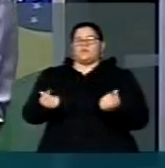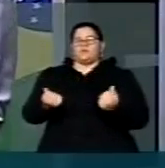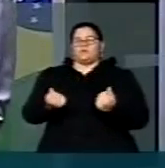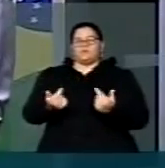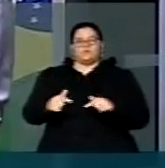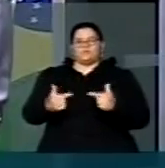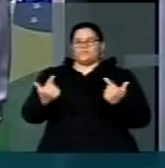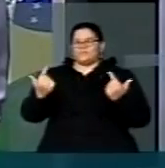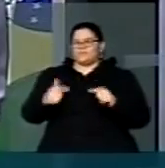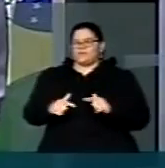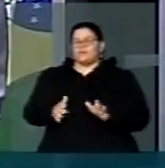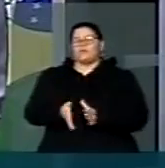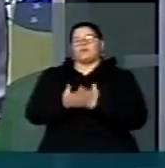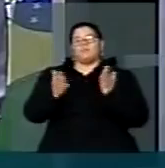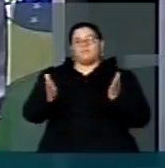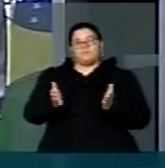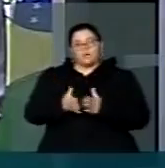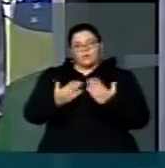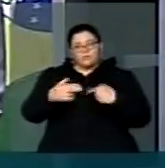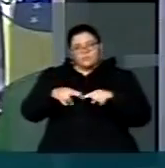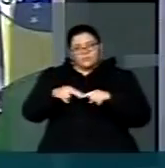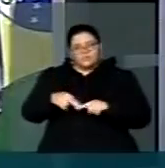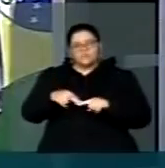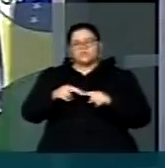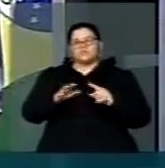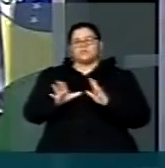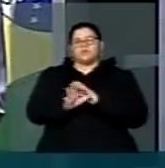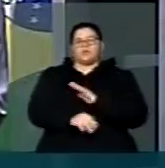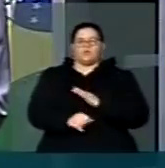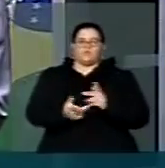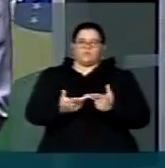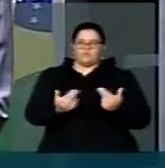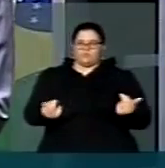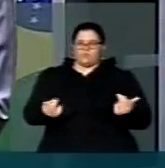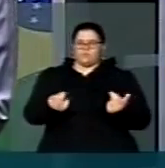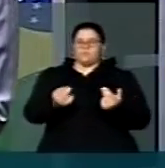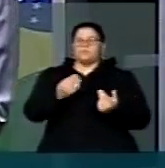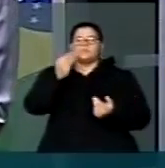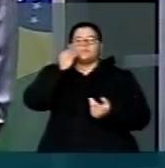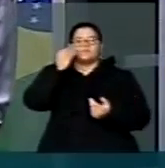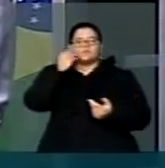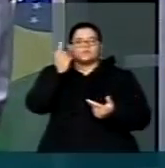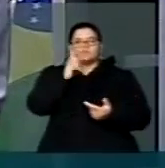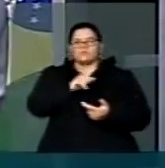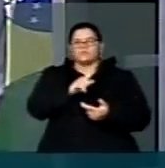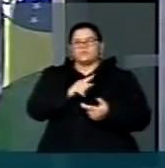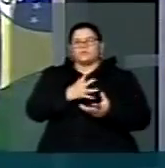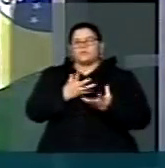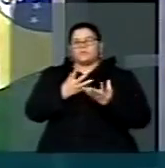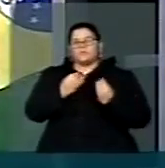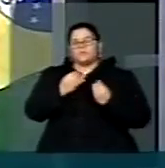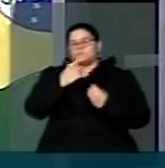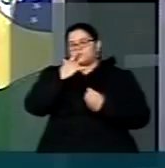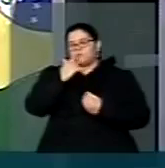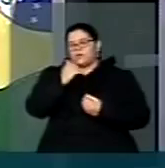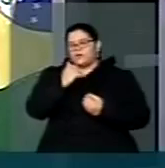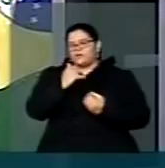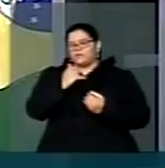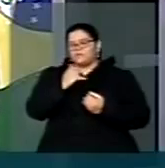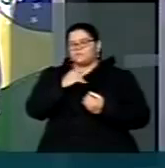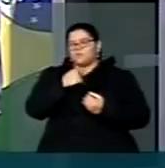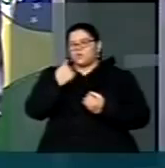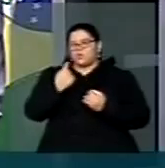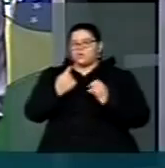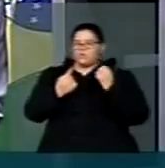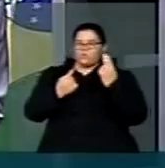Acontece também de o jovem ser abandonado pelos pais, quando um deles ou ambos faleceram ou quando a criança nem chega a conhecer o pai, entre